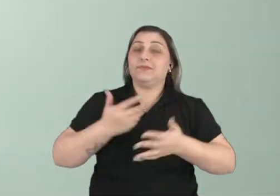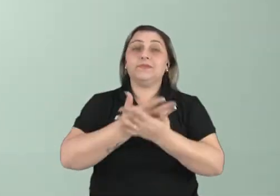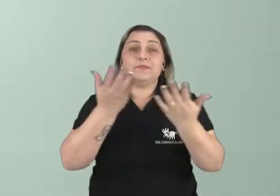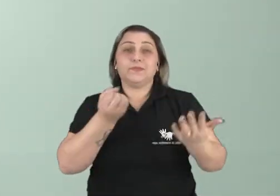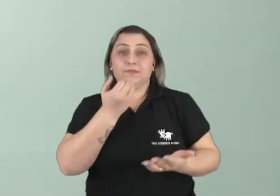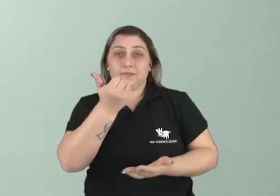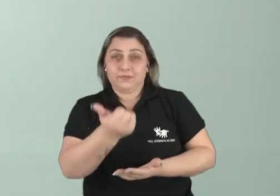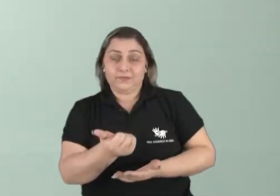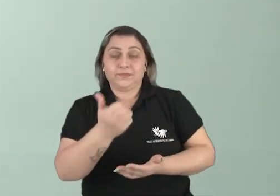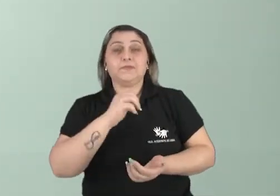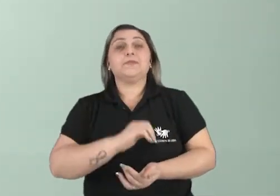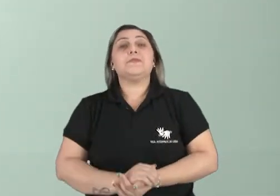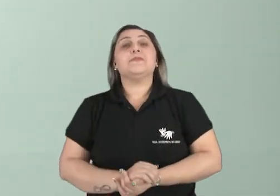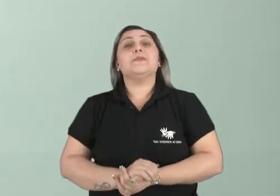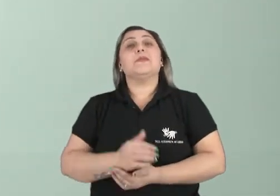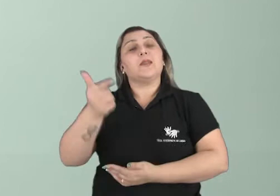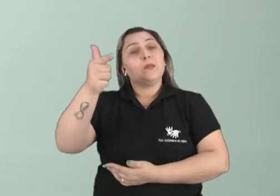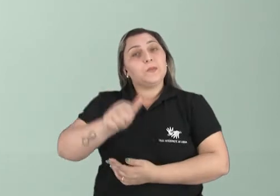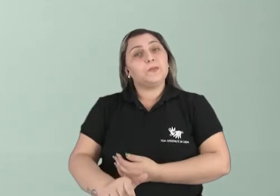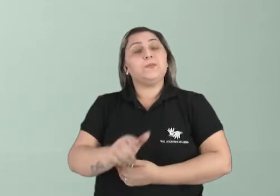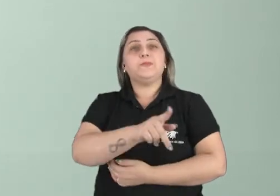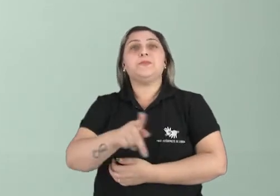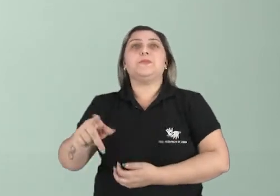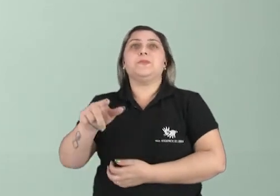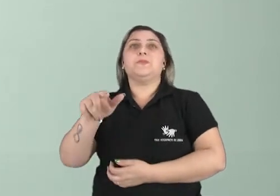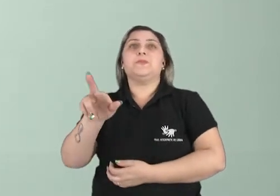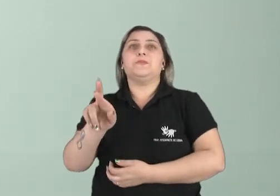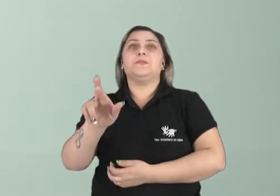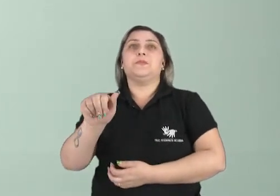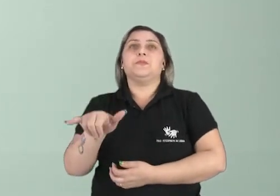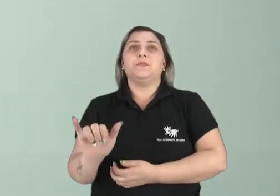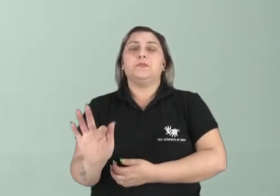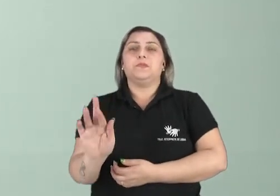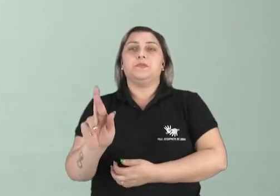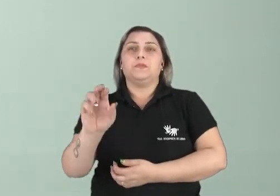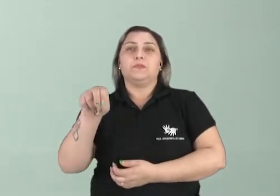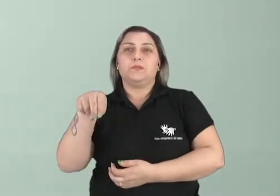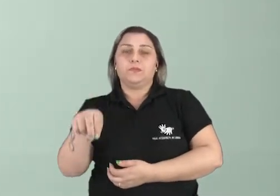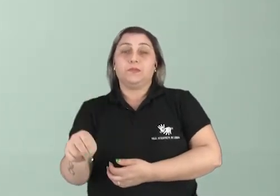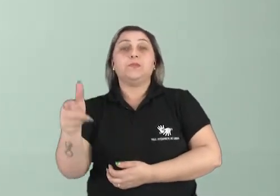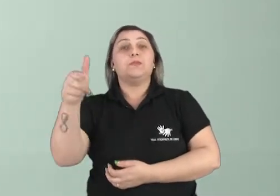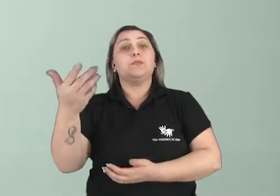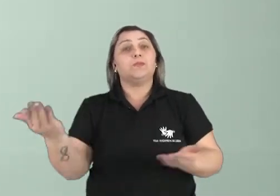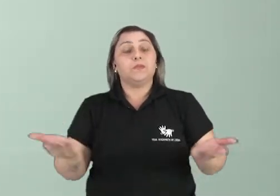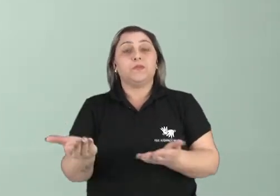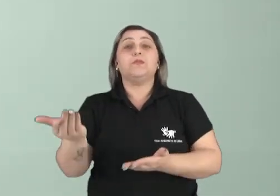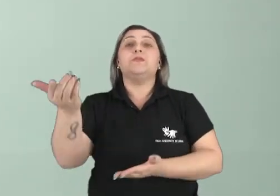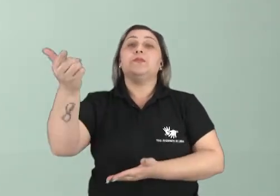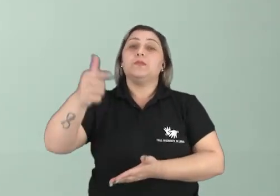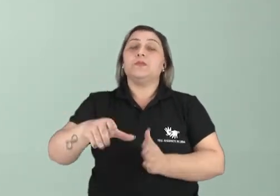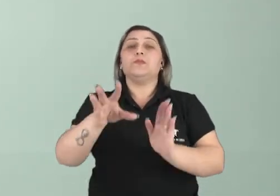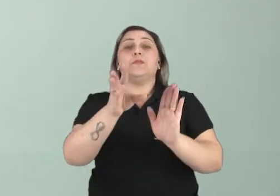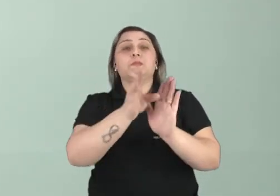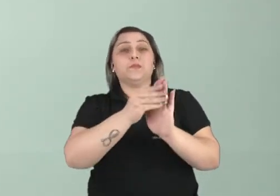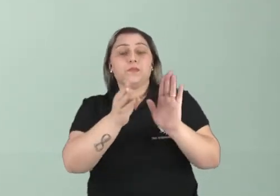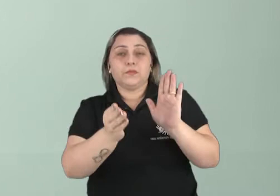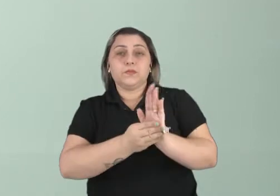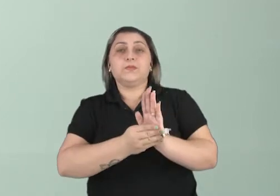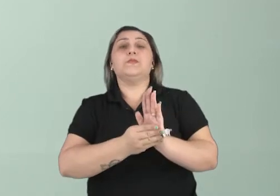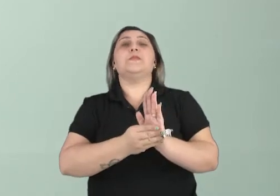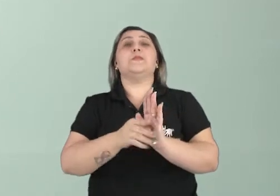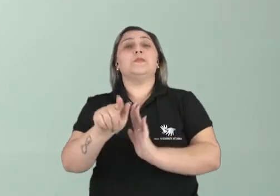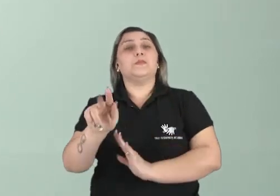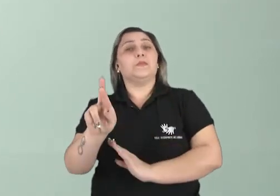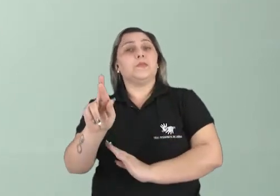Olá pessoal, tudo bem com vocês? Aqui novamente o professor Raifran e hoje vamos dar novamente um conteúdo que trabalha com grandezas, ou